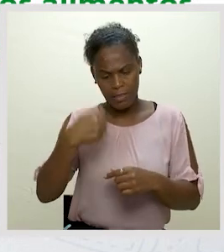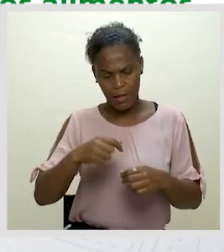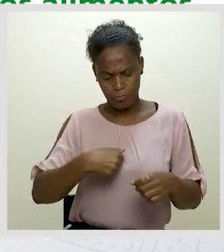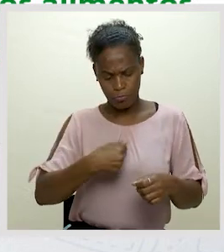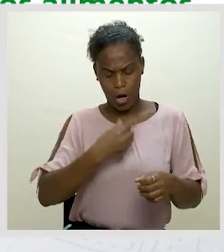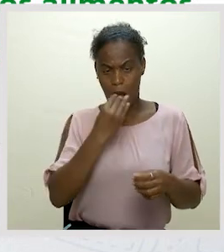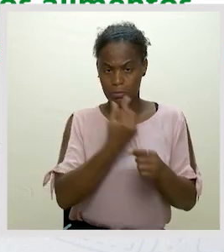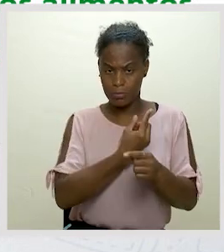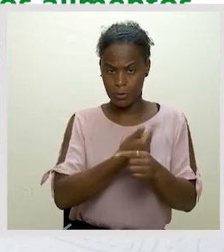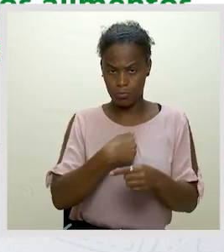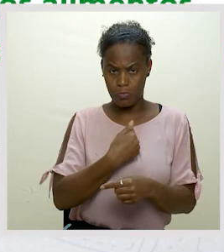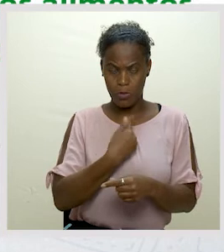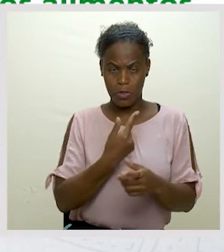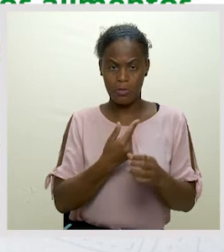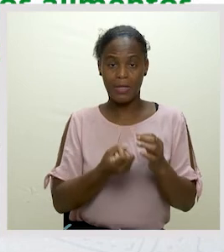alimentos;